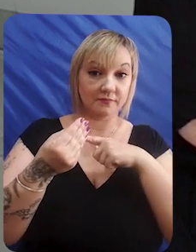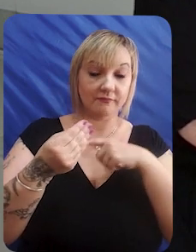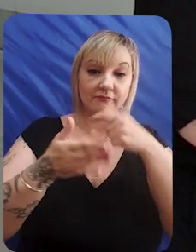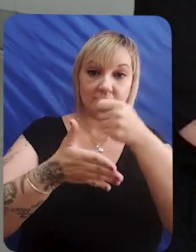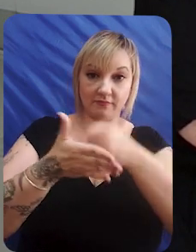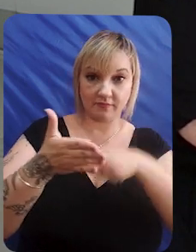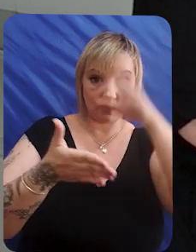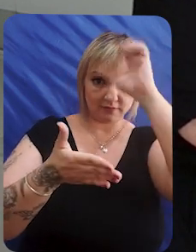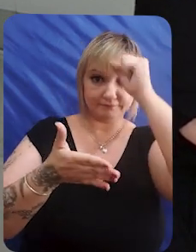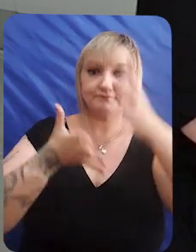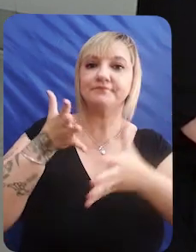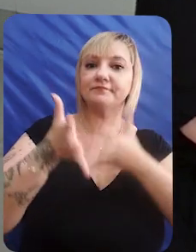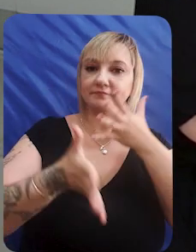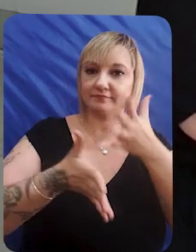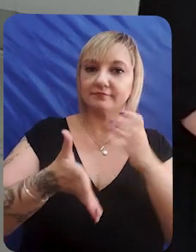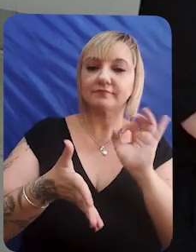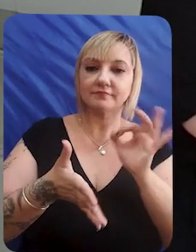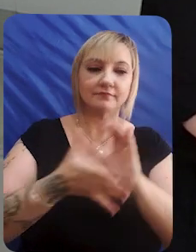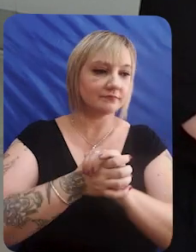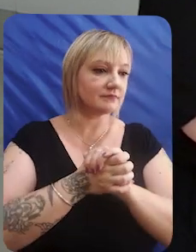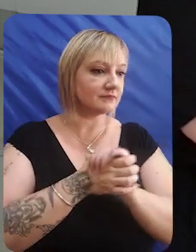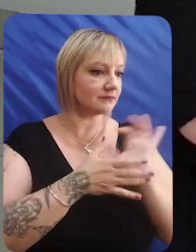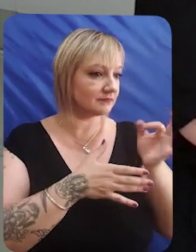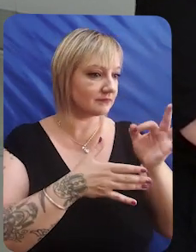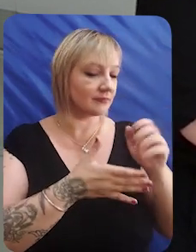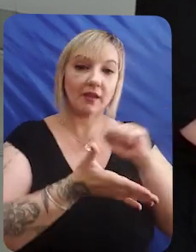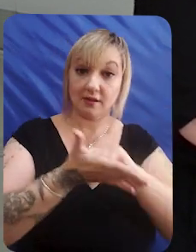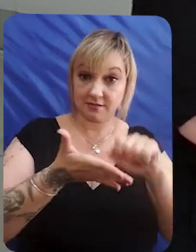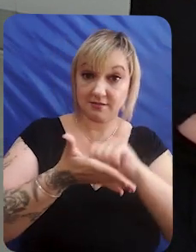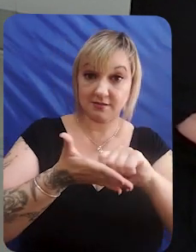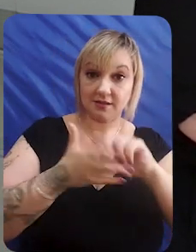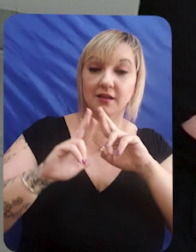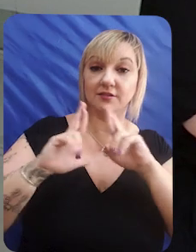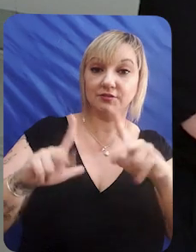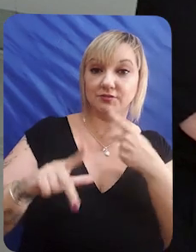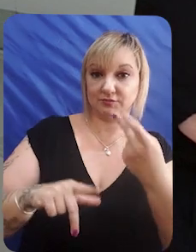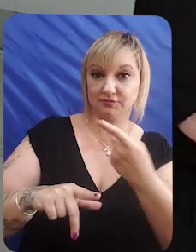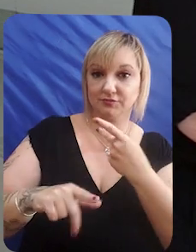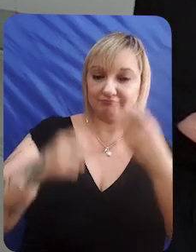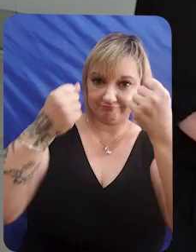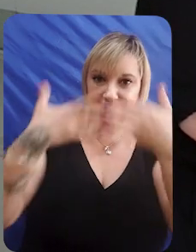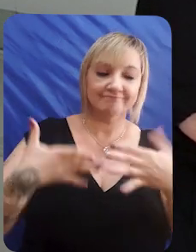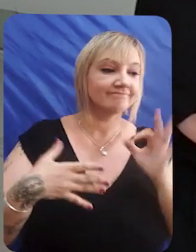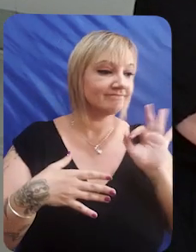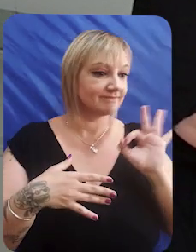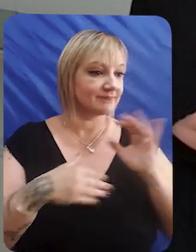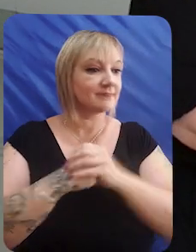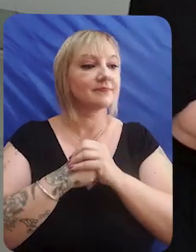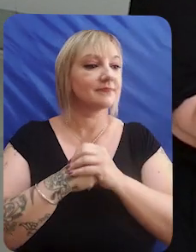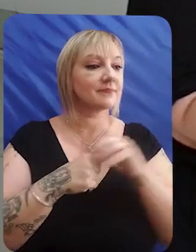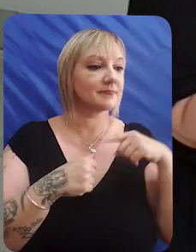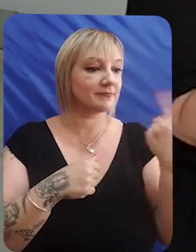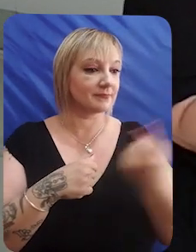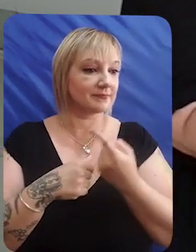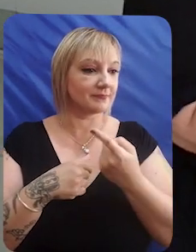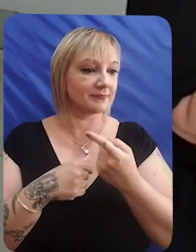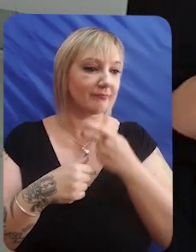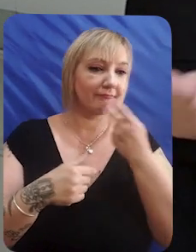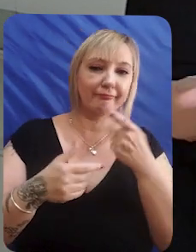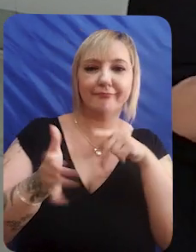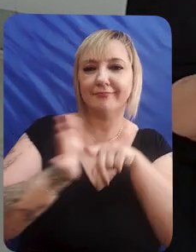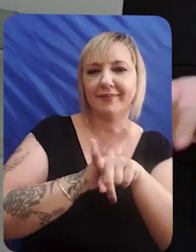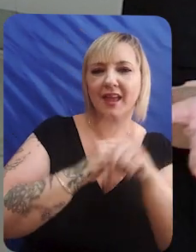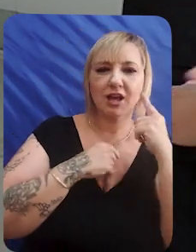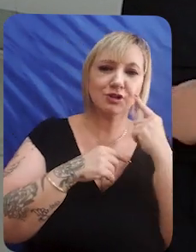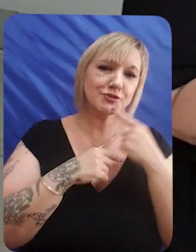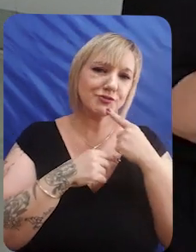alfabetizado na língua de sinais. Sim. Aí ele escreve de uma maneira diferente da nossa, você estava explicando. Exatamente. Aí todo mundo pergunta,